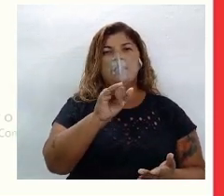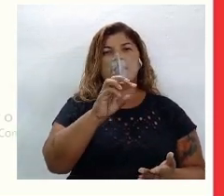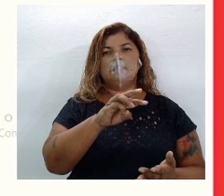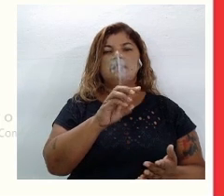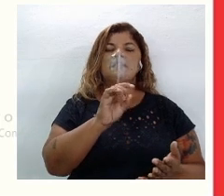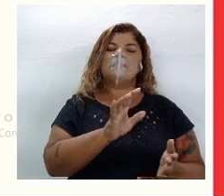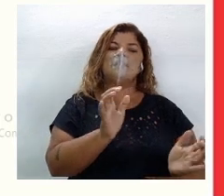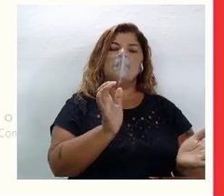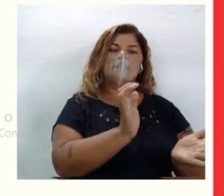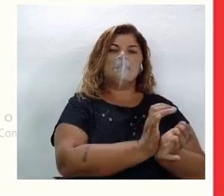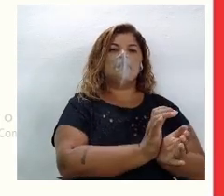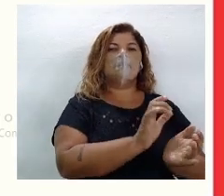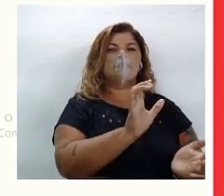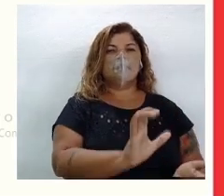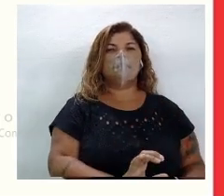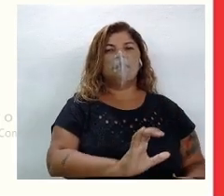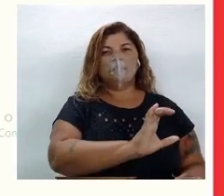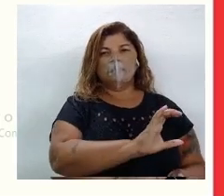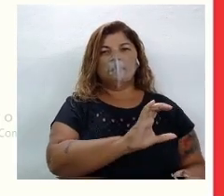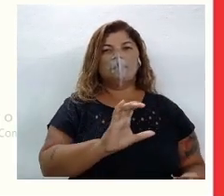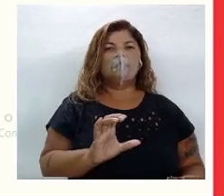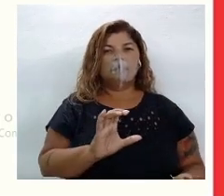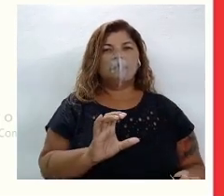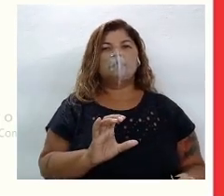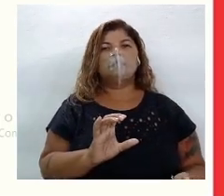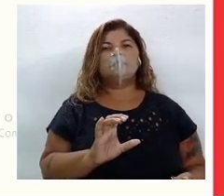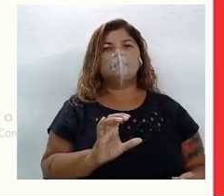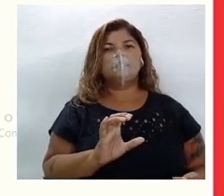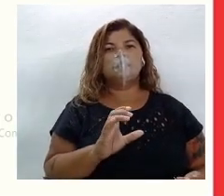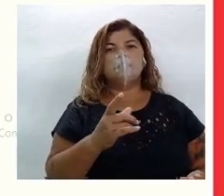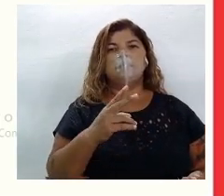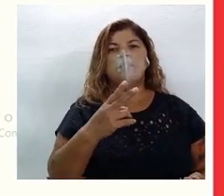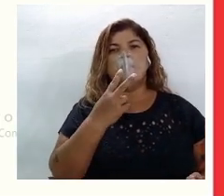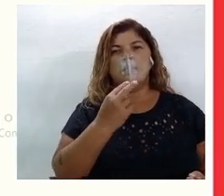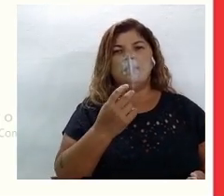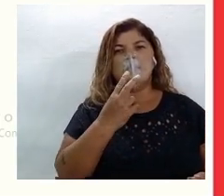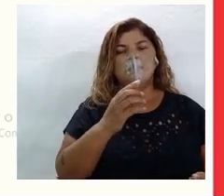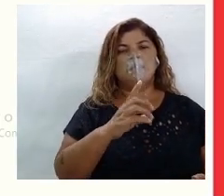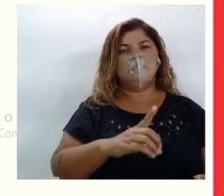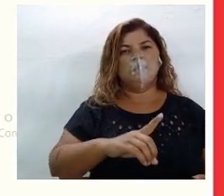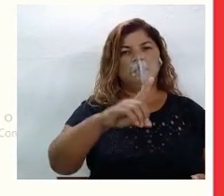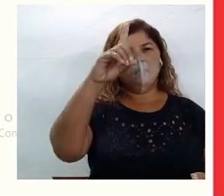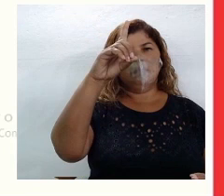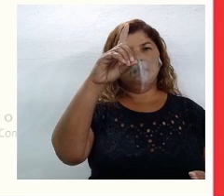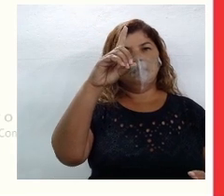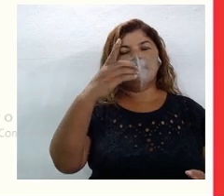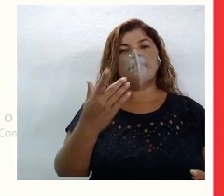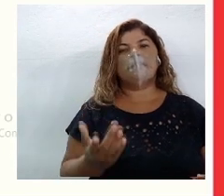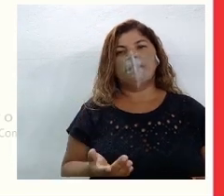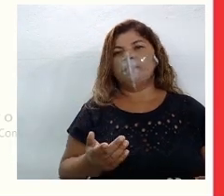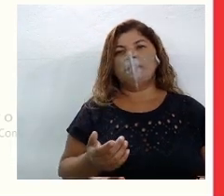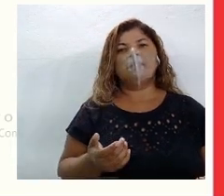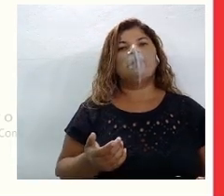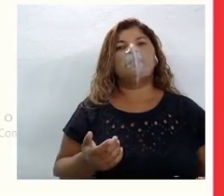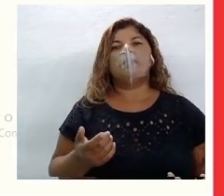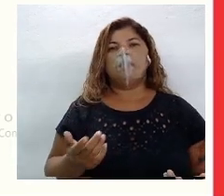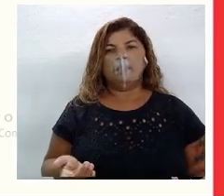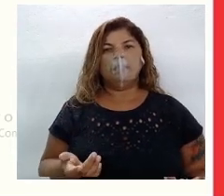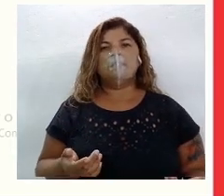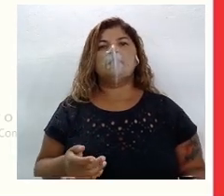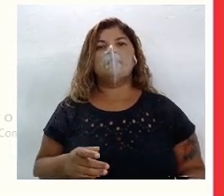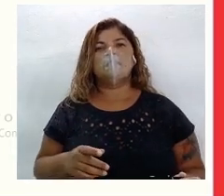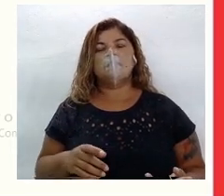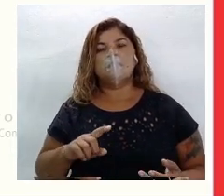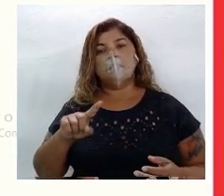era tida pela Igreja Católica como que a língua de Deus. E sem restrições,